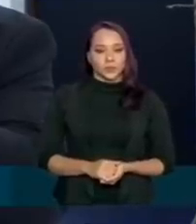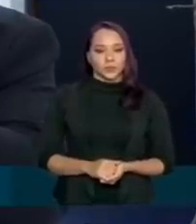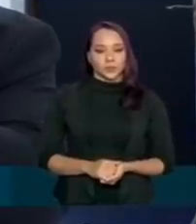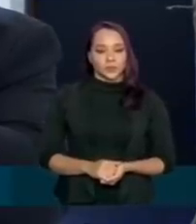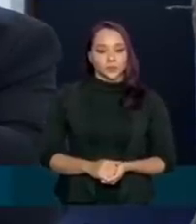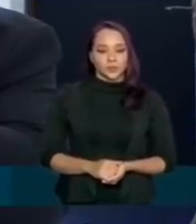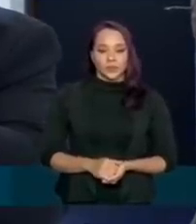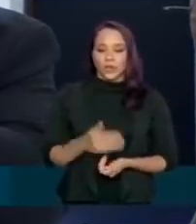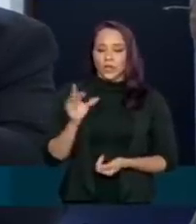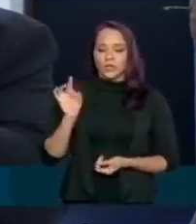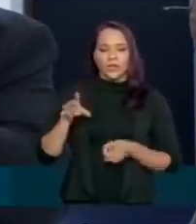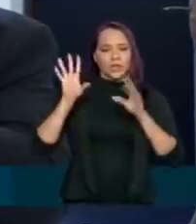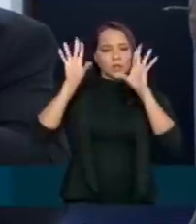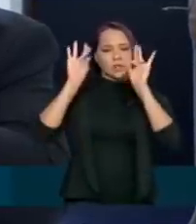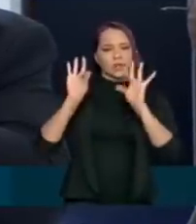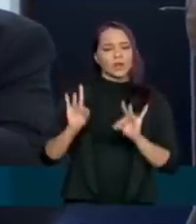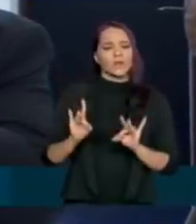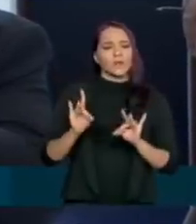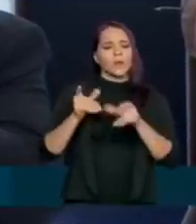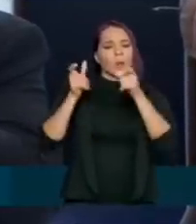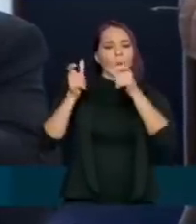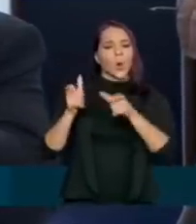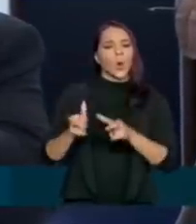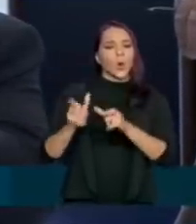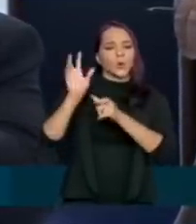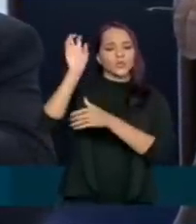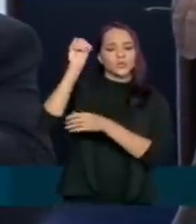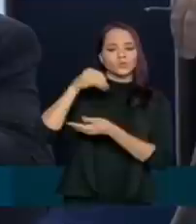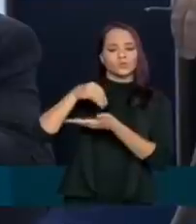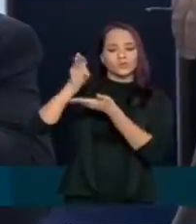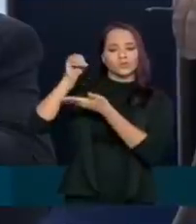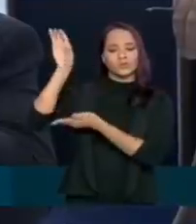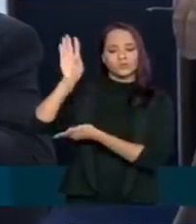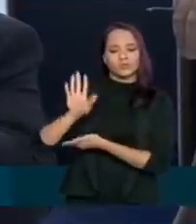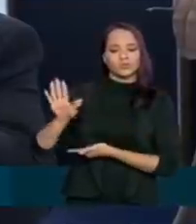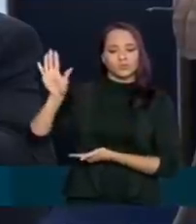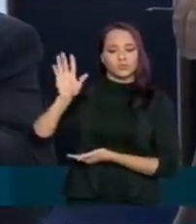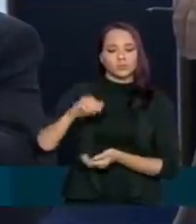Aí é só detalhamento de onde estão distribuídos. Pode ir?